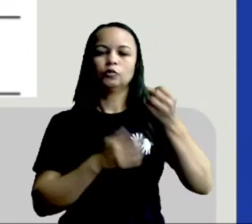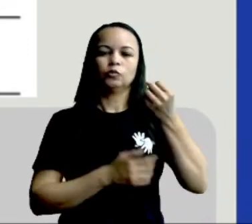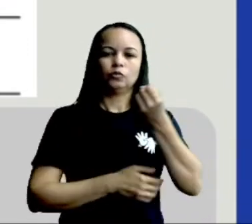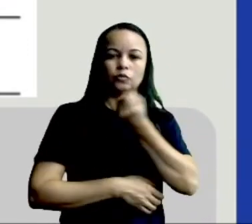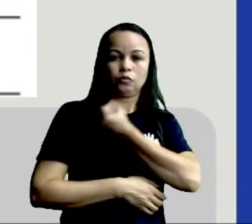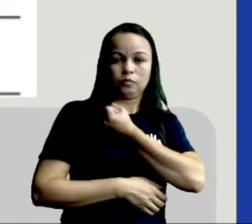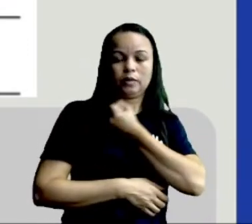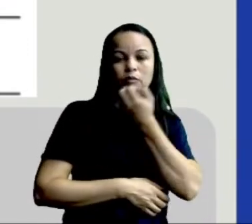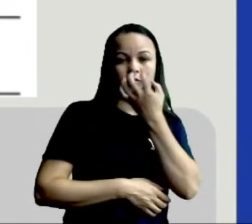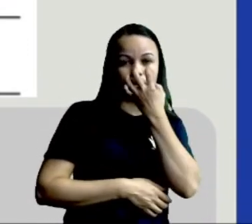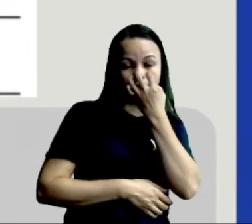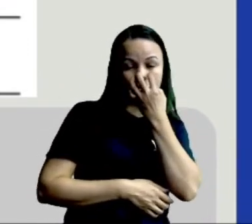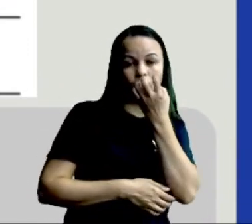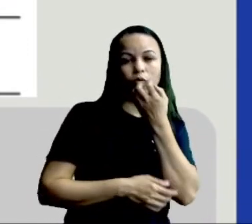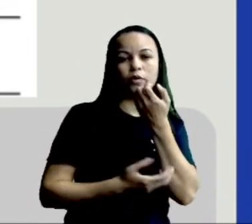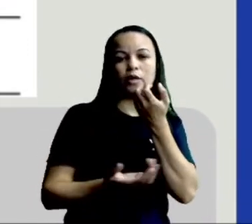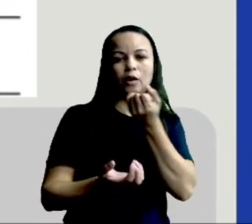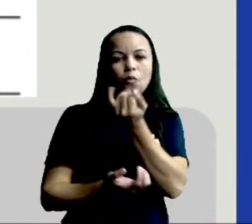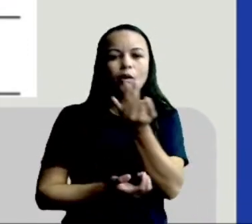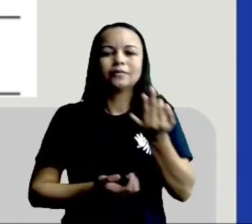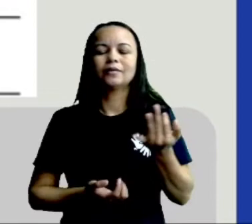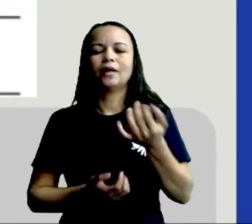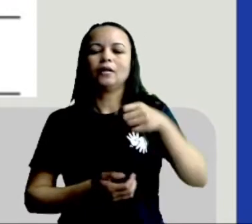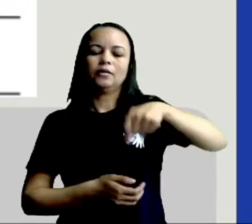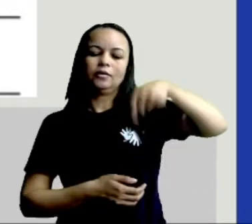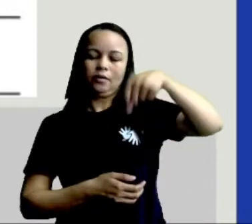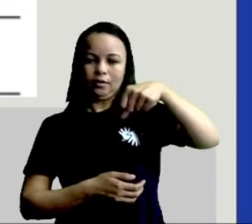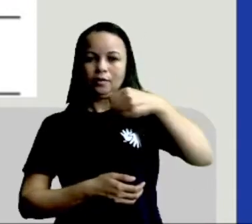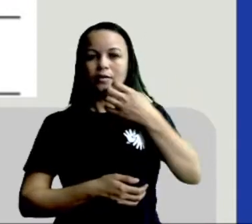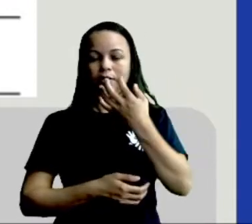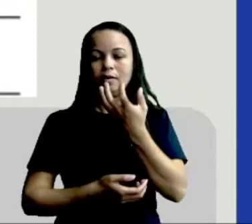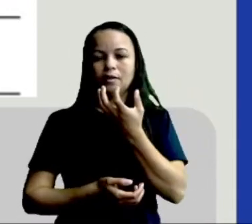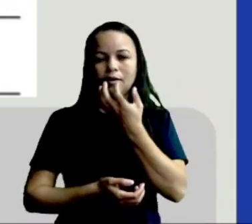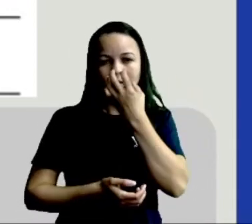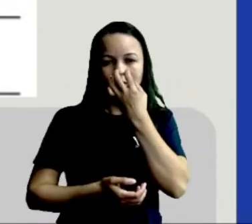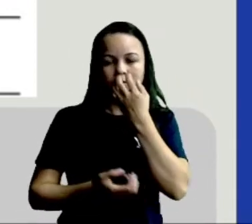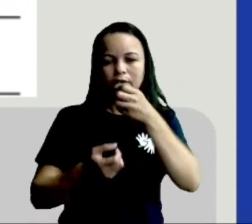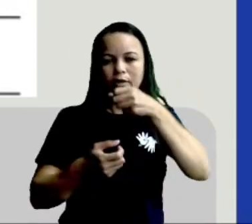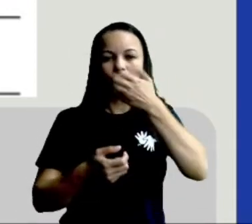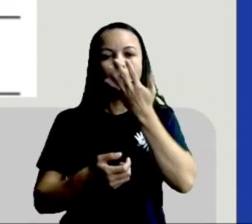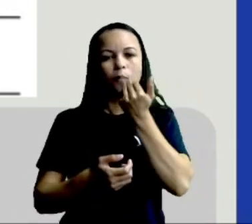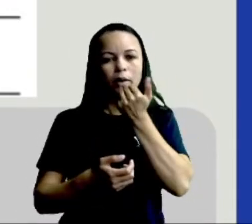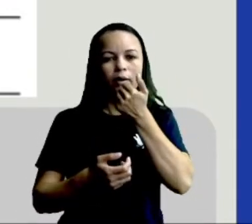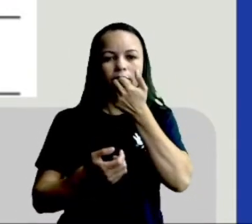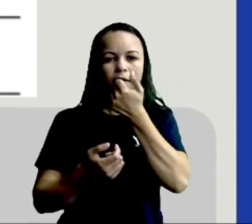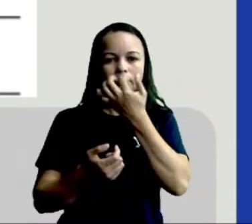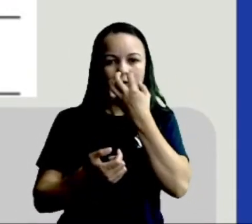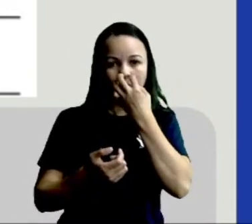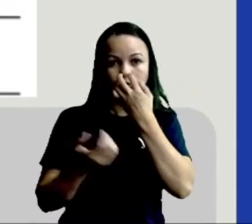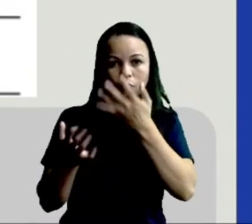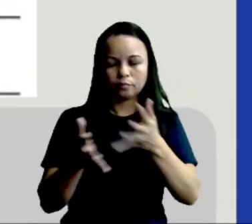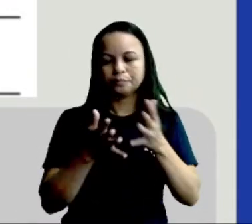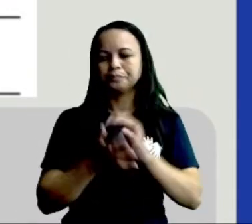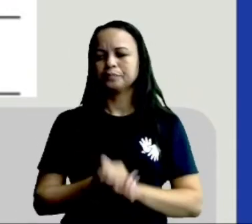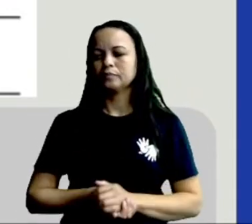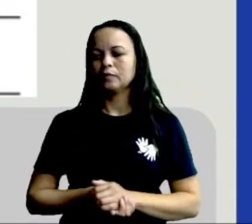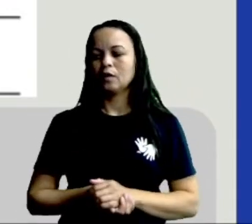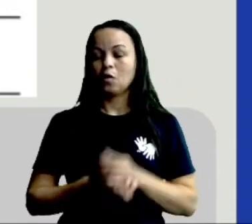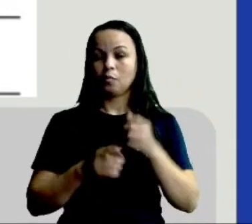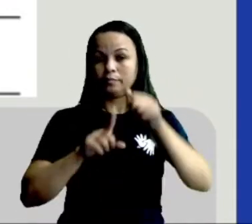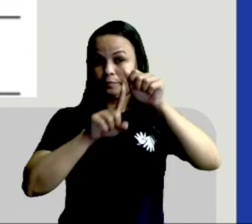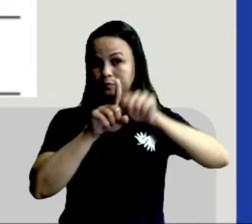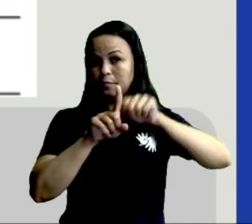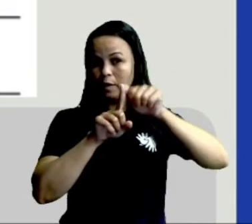a quantidade de pacotes de rações? É isso que a gente vai analisar. Presta bem atenção aqui ao quadro. Vejam que no mês, né,